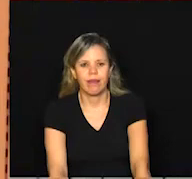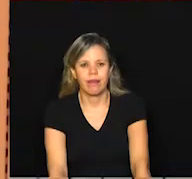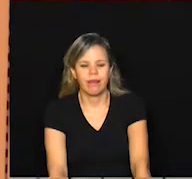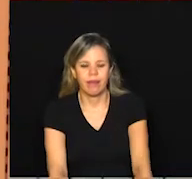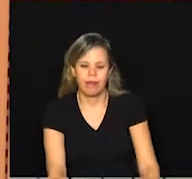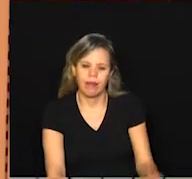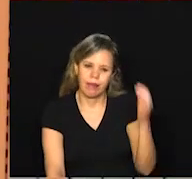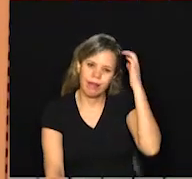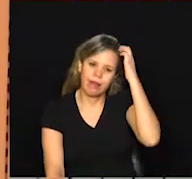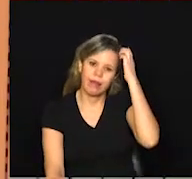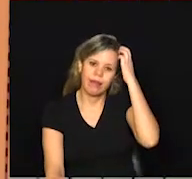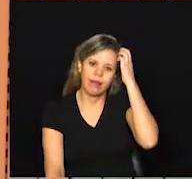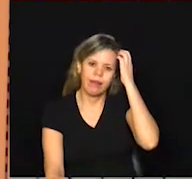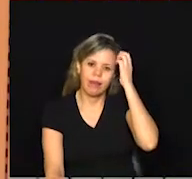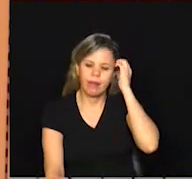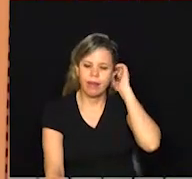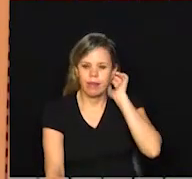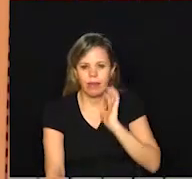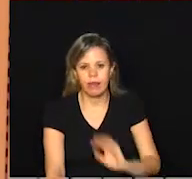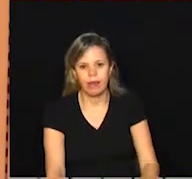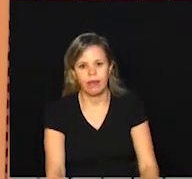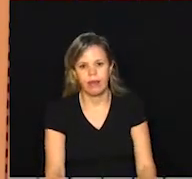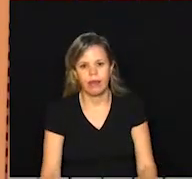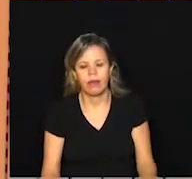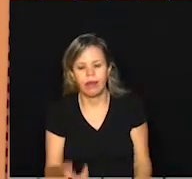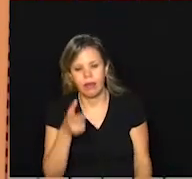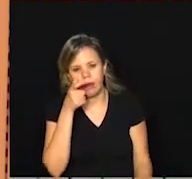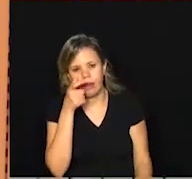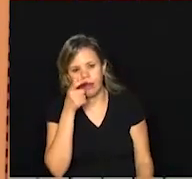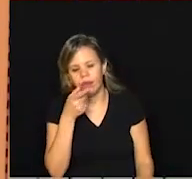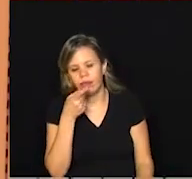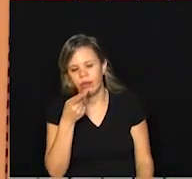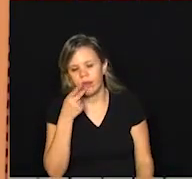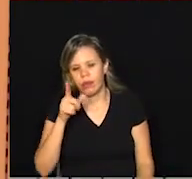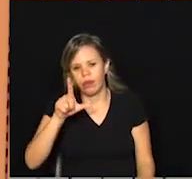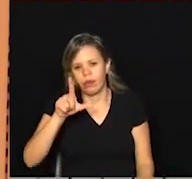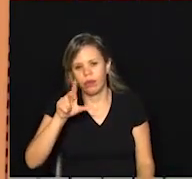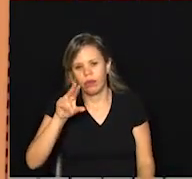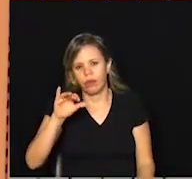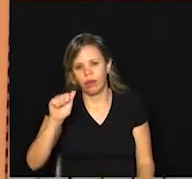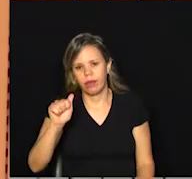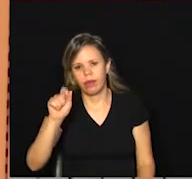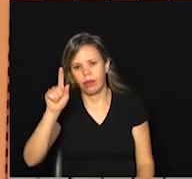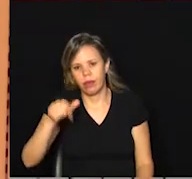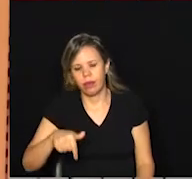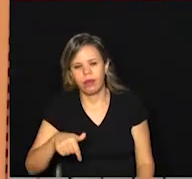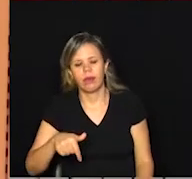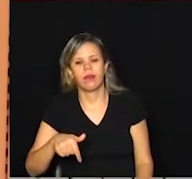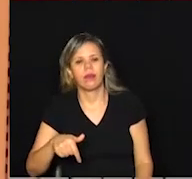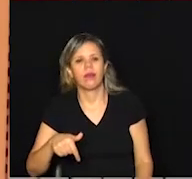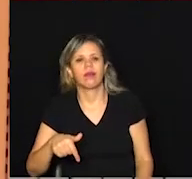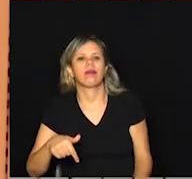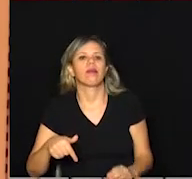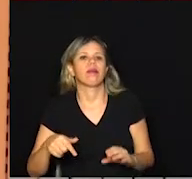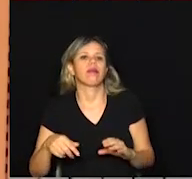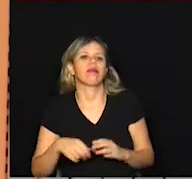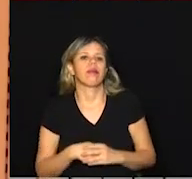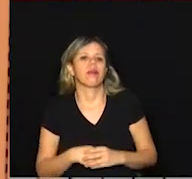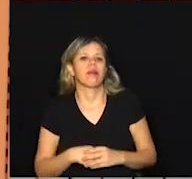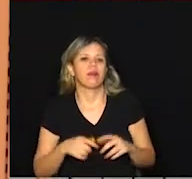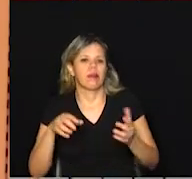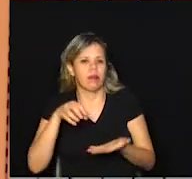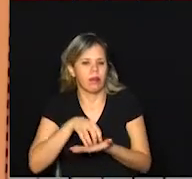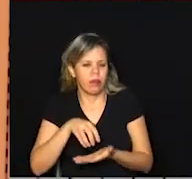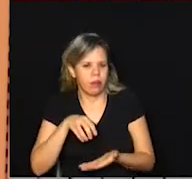e Valeu André Então nós vamos ouvir agora Lúcia Castro é titular da câmara setorial de culturas